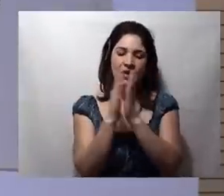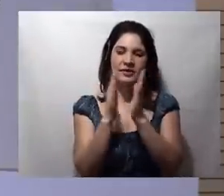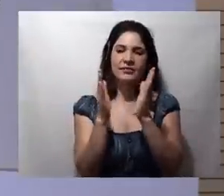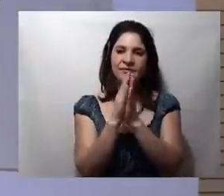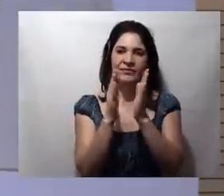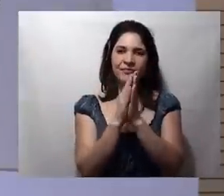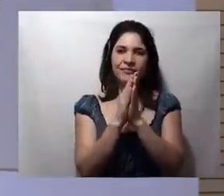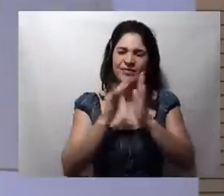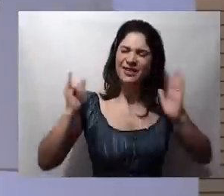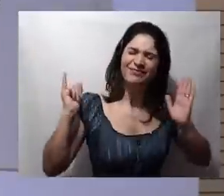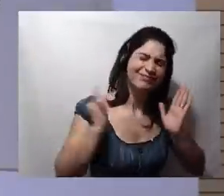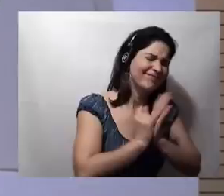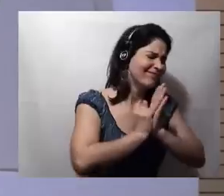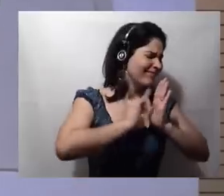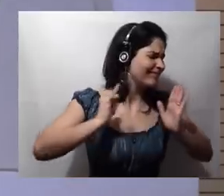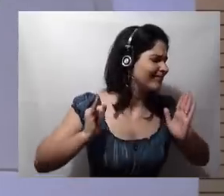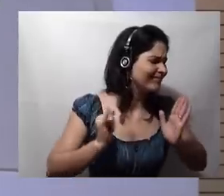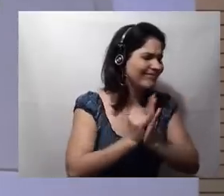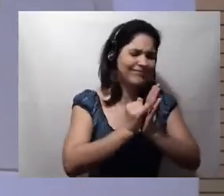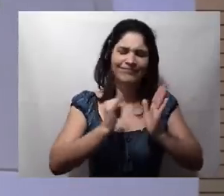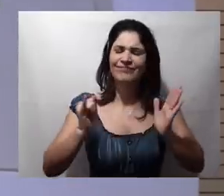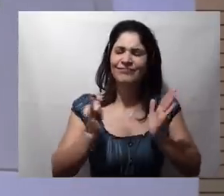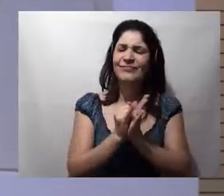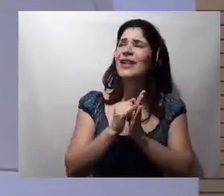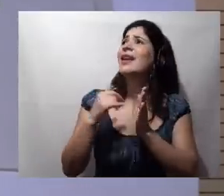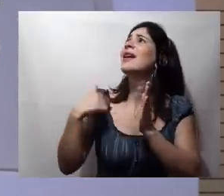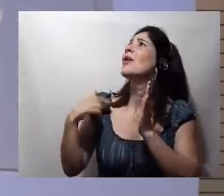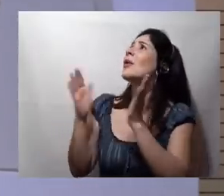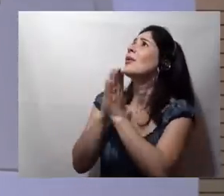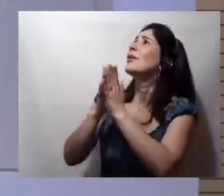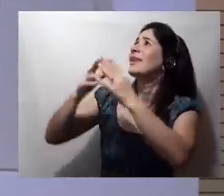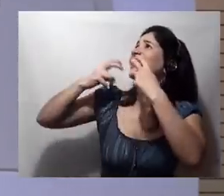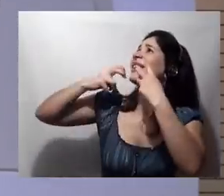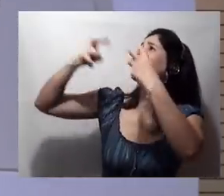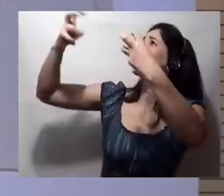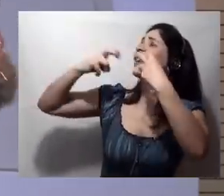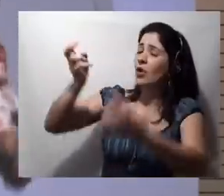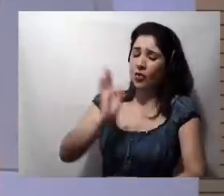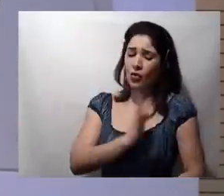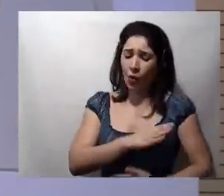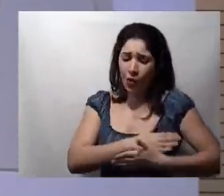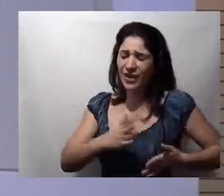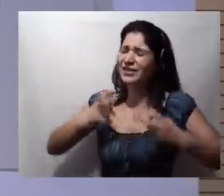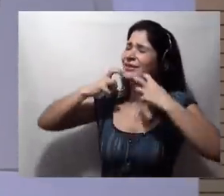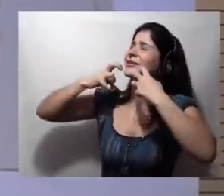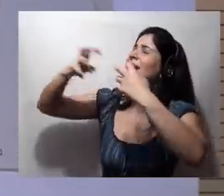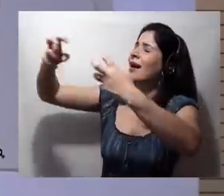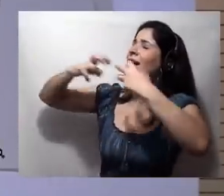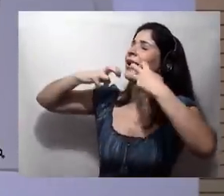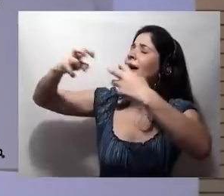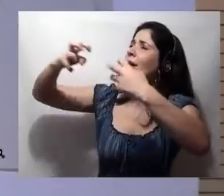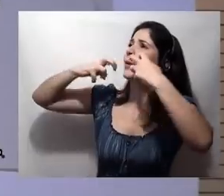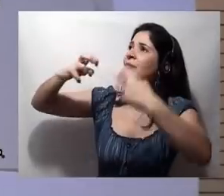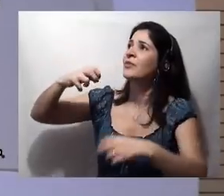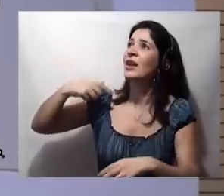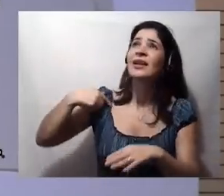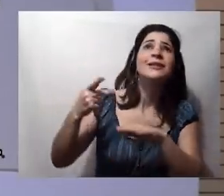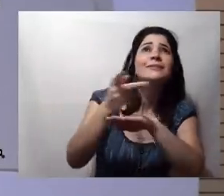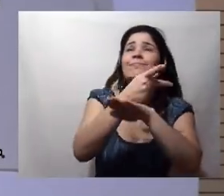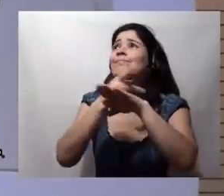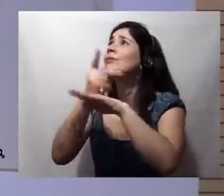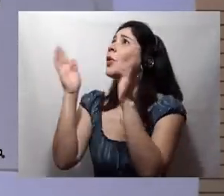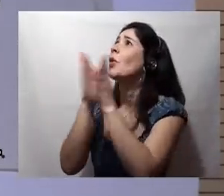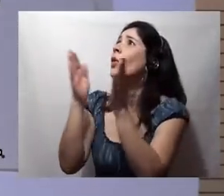e me invocareis e aproximaram de mim de todo o coração vocês me